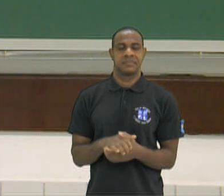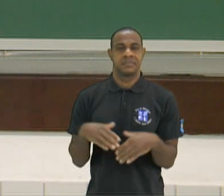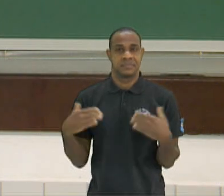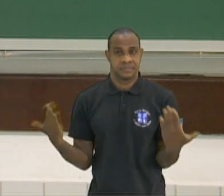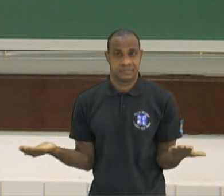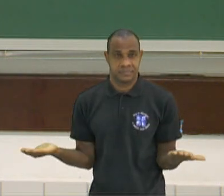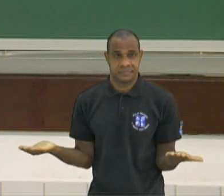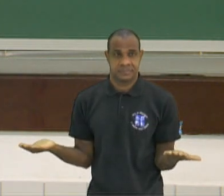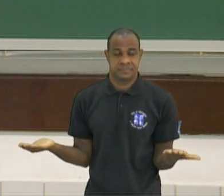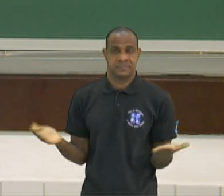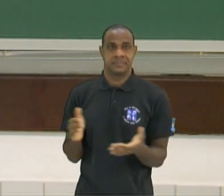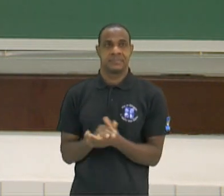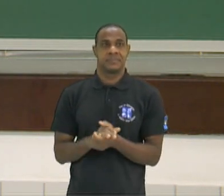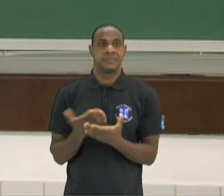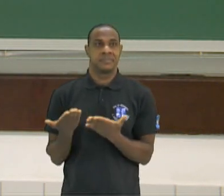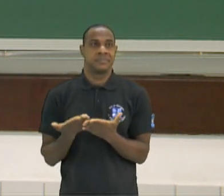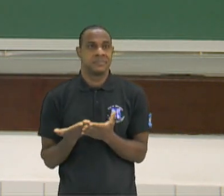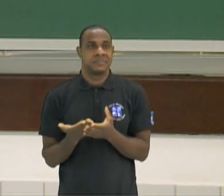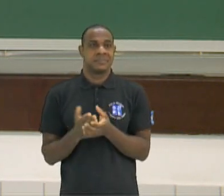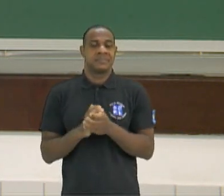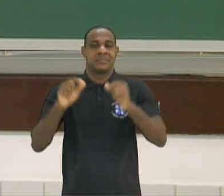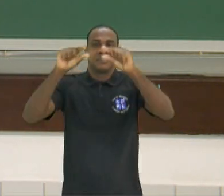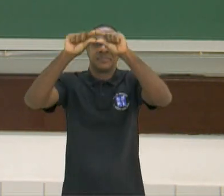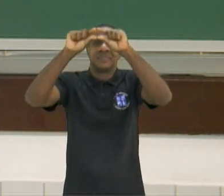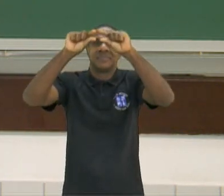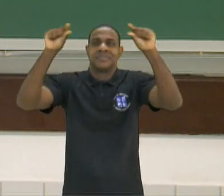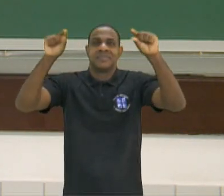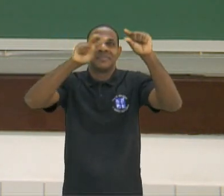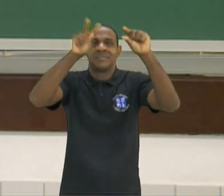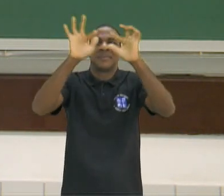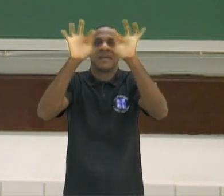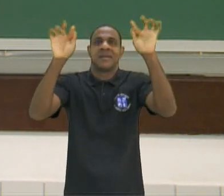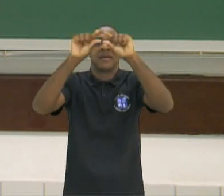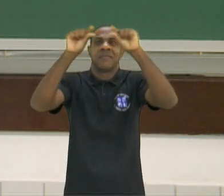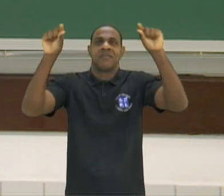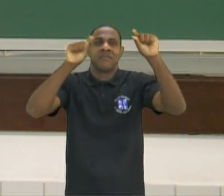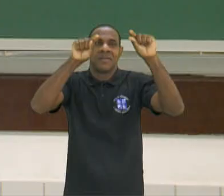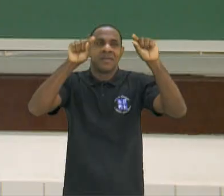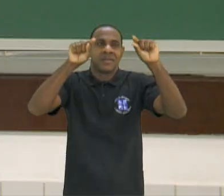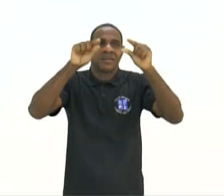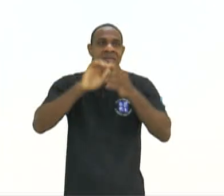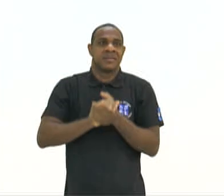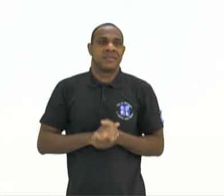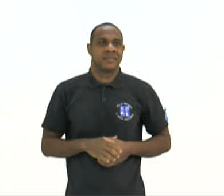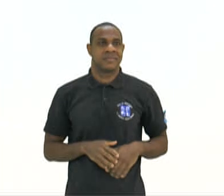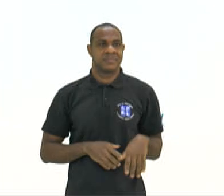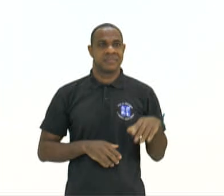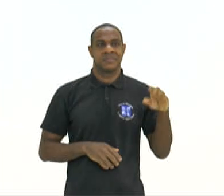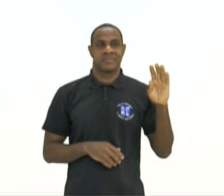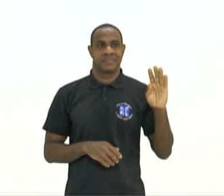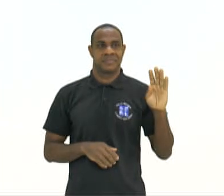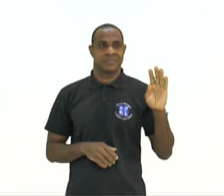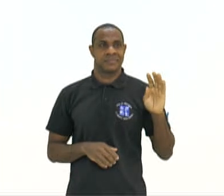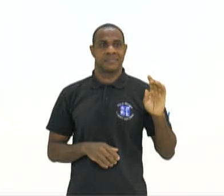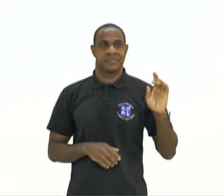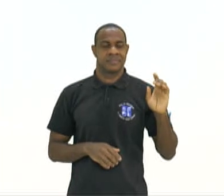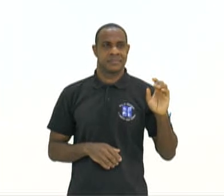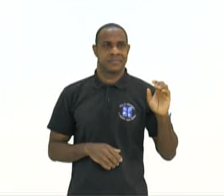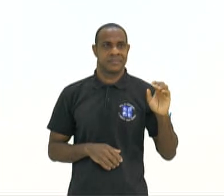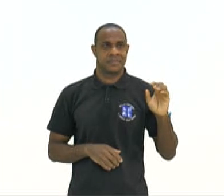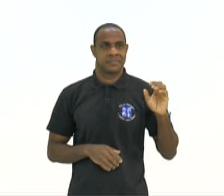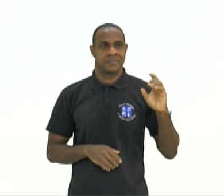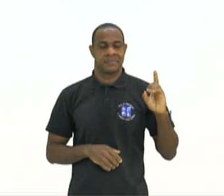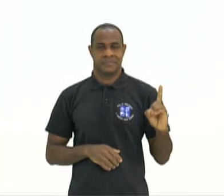Então, pessoal, de acordo com o nosso fragmento, a nossa frase, né? Tibia, its popularity has grown